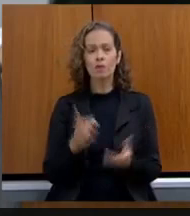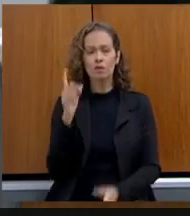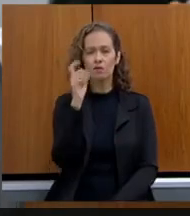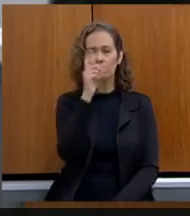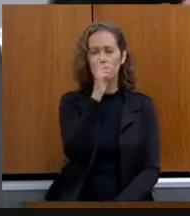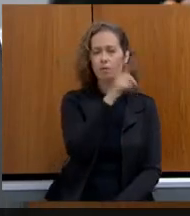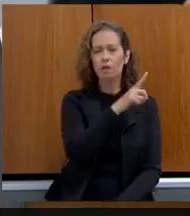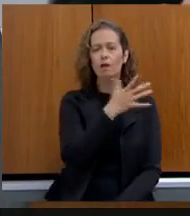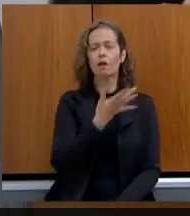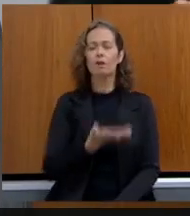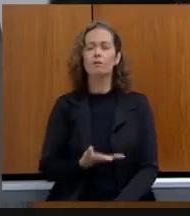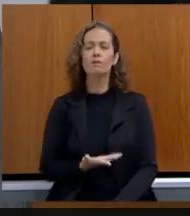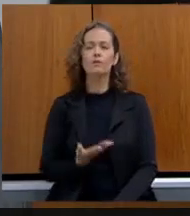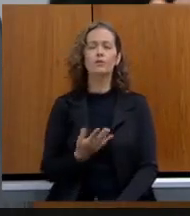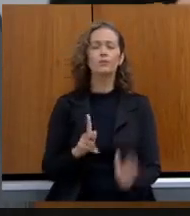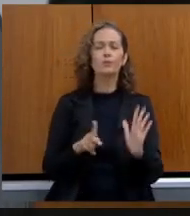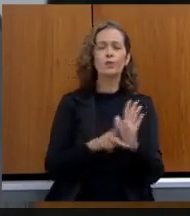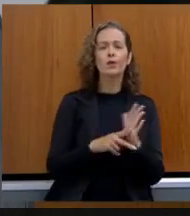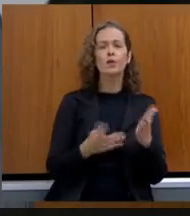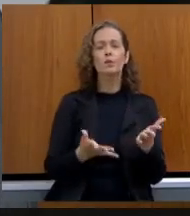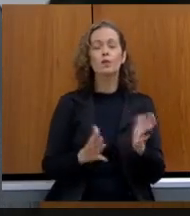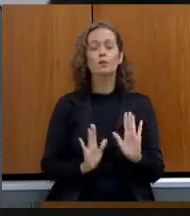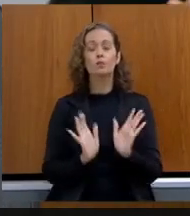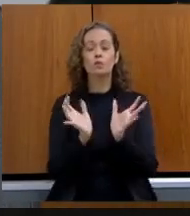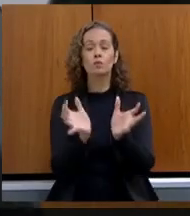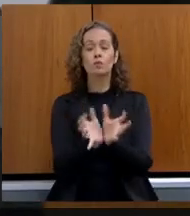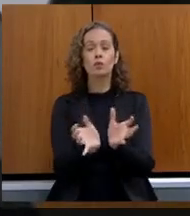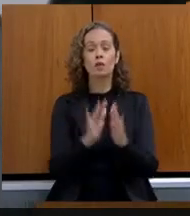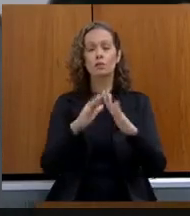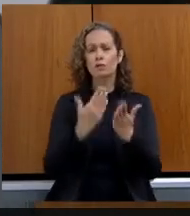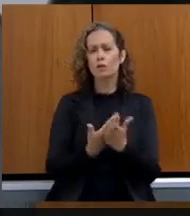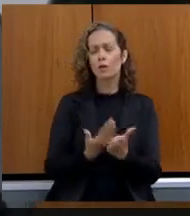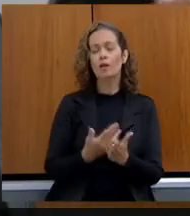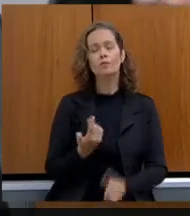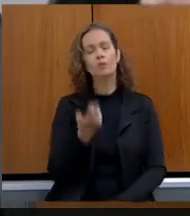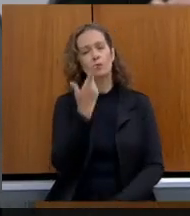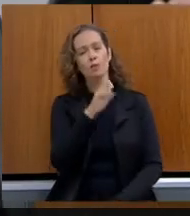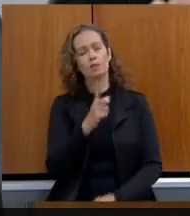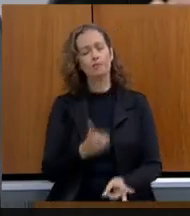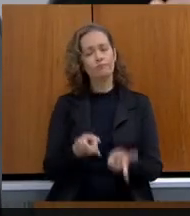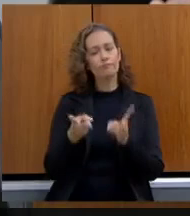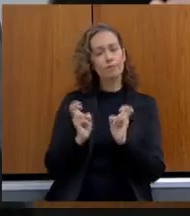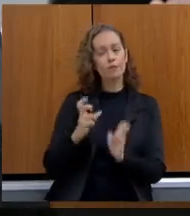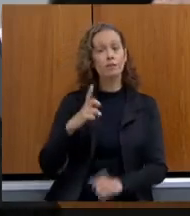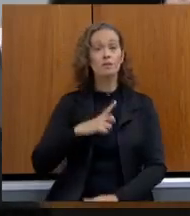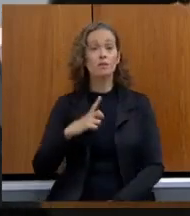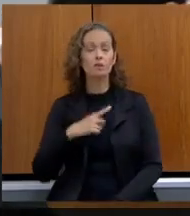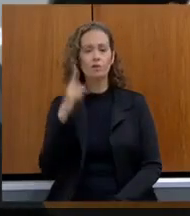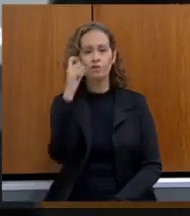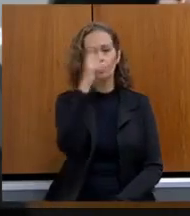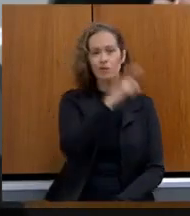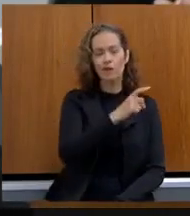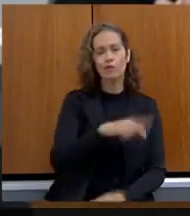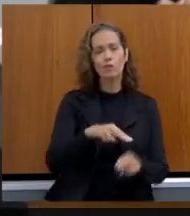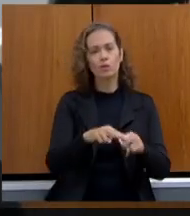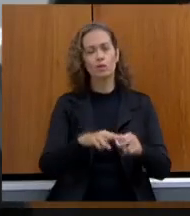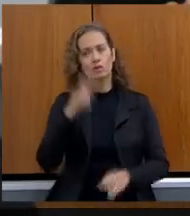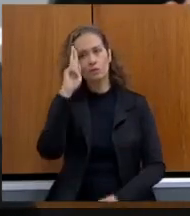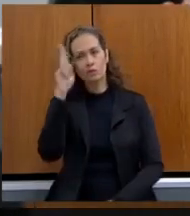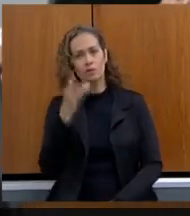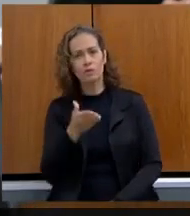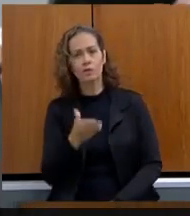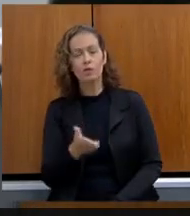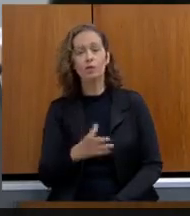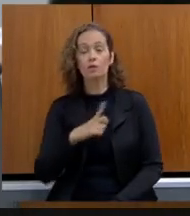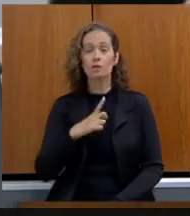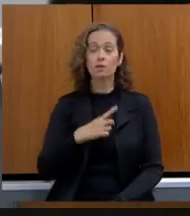dificuldade específica em alguma Unidade Escolar a gente consegue ver se eventualmente hoje uma dificuldade por parte desse diretor A Gente Tem a certeza